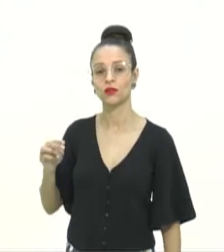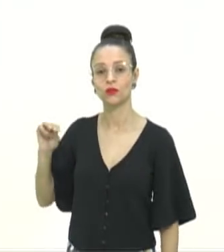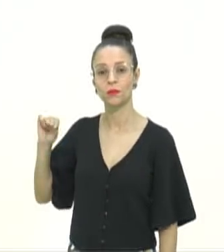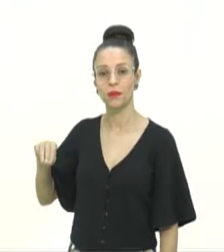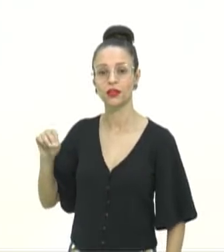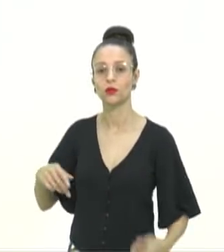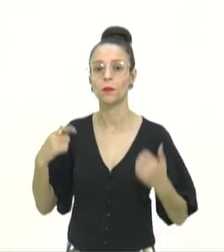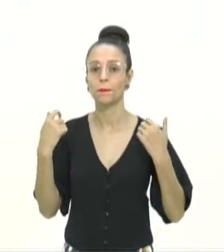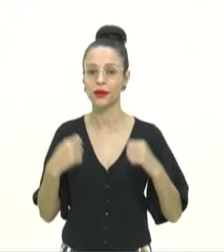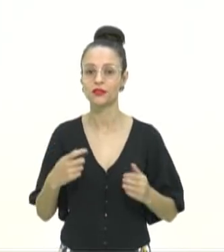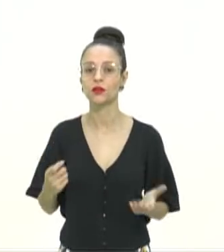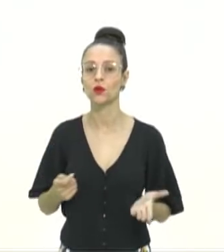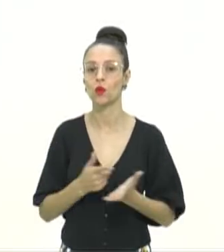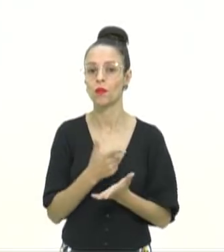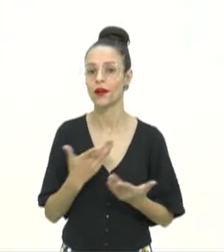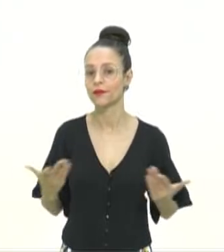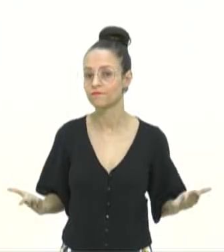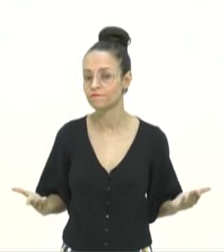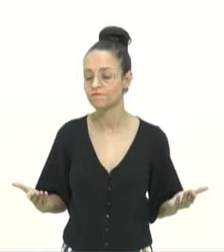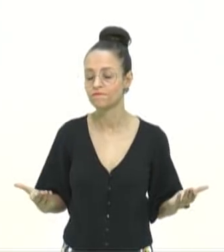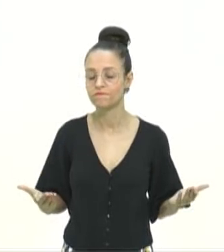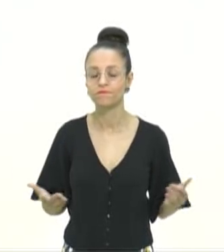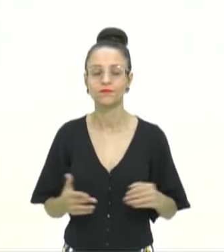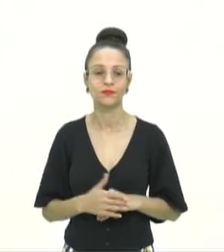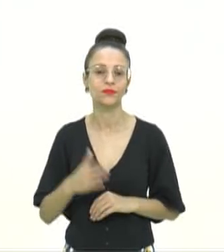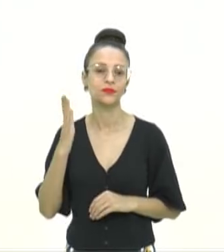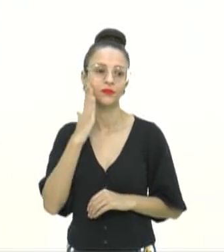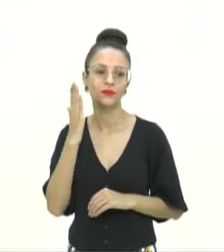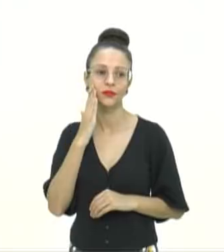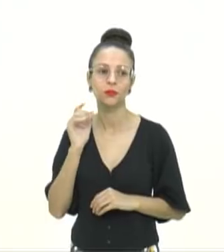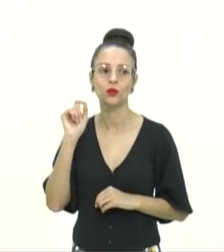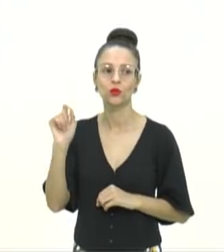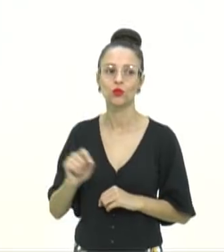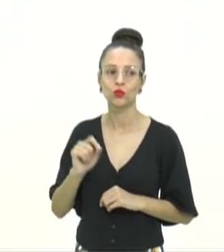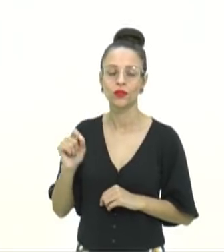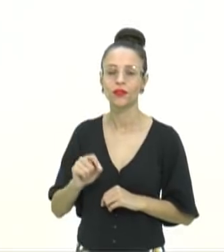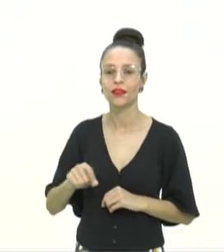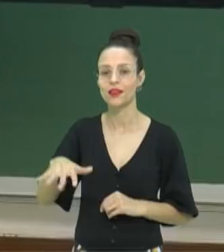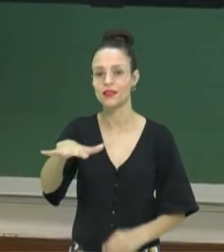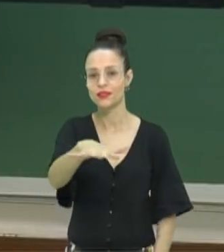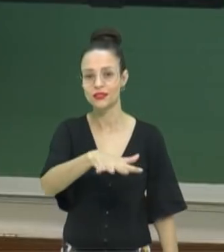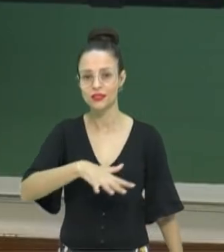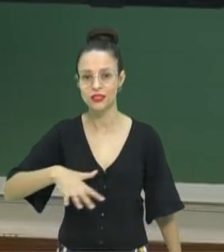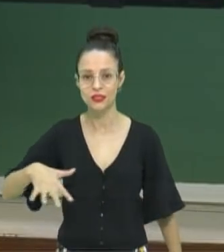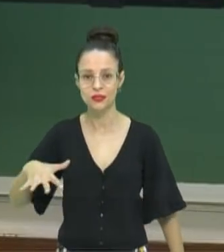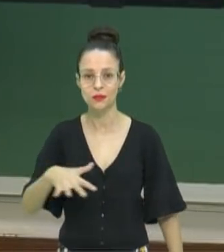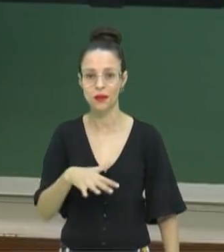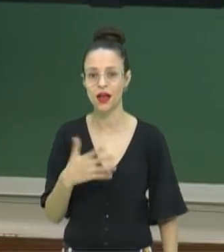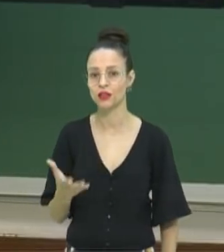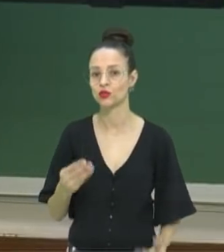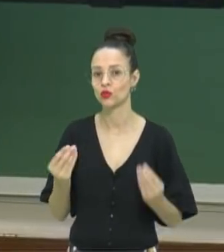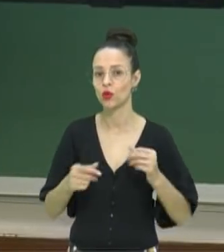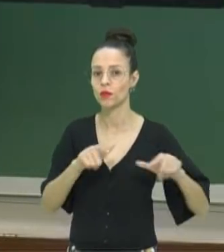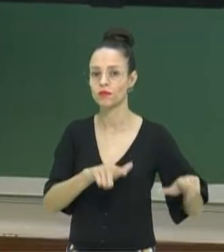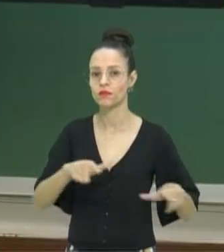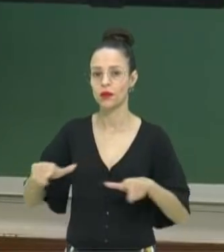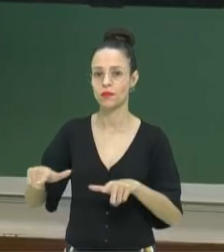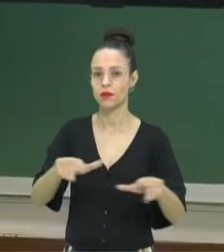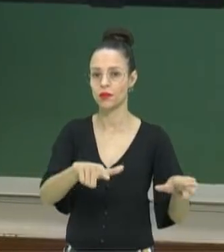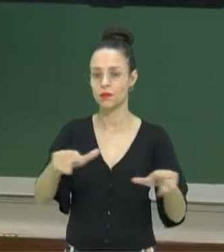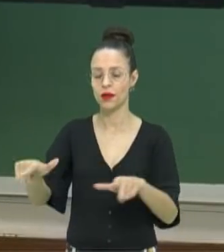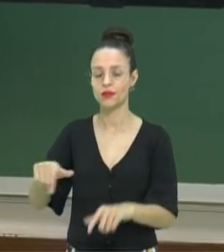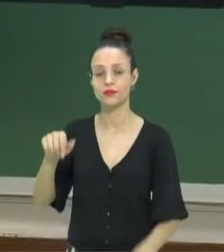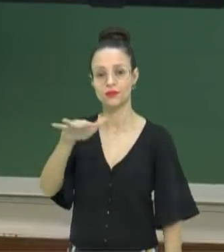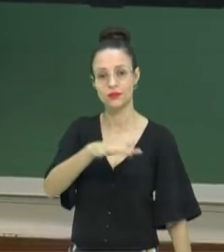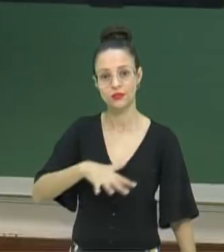cerâmica precisa comprar? Então, ele quer saber o quê? O espaço para ele colocar cerâmica. O espaço